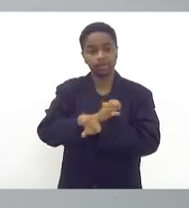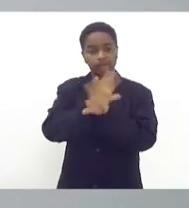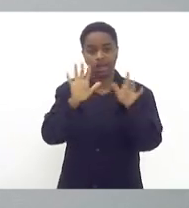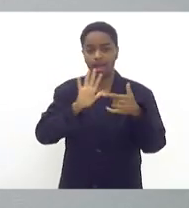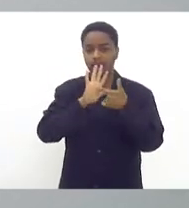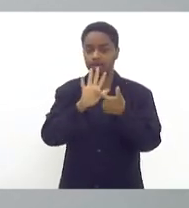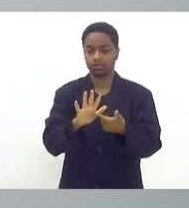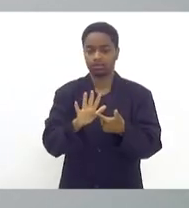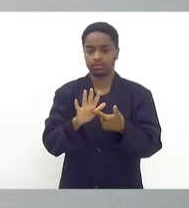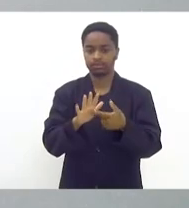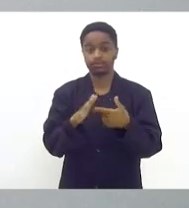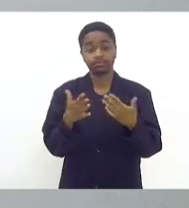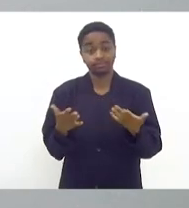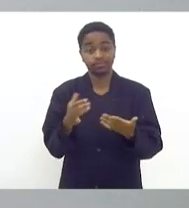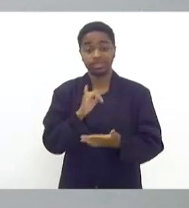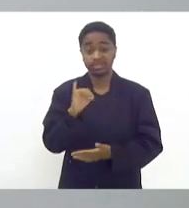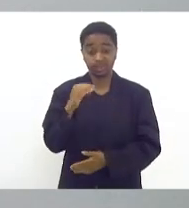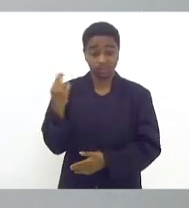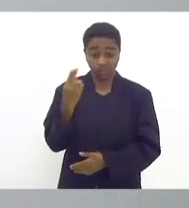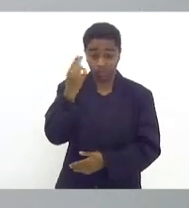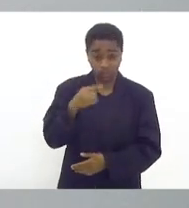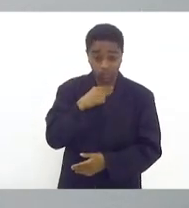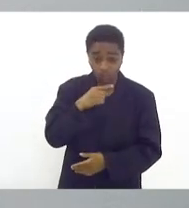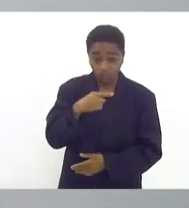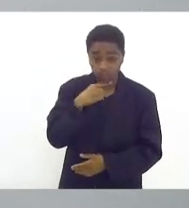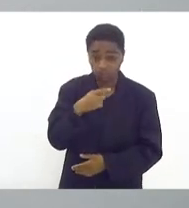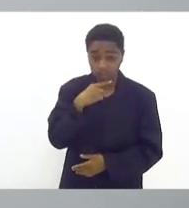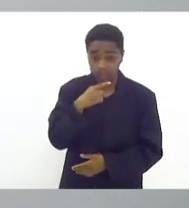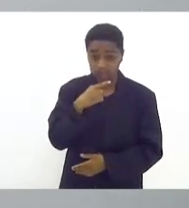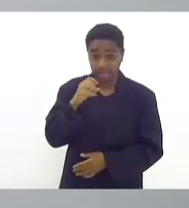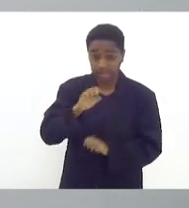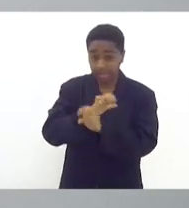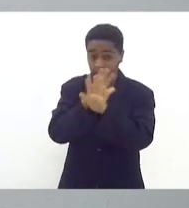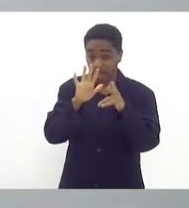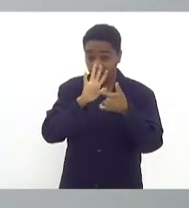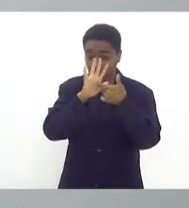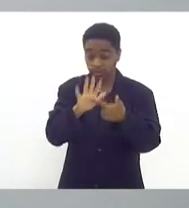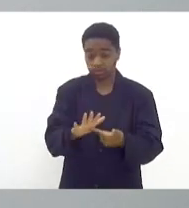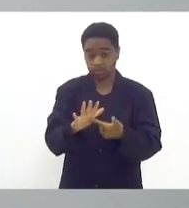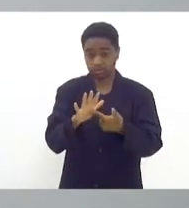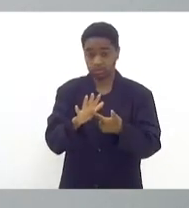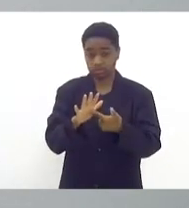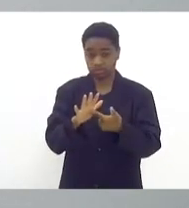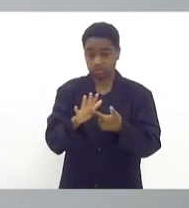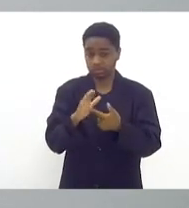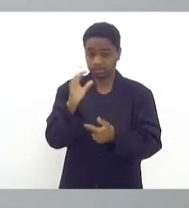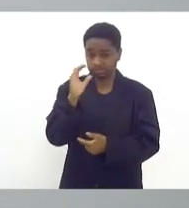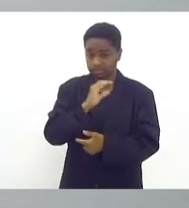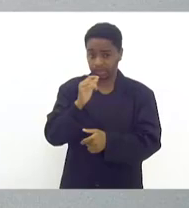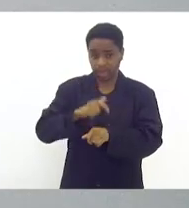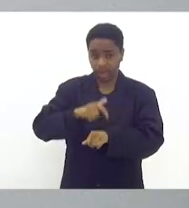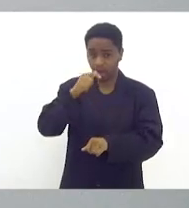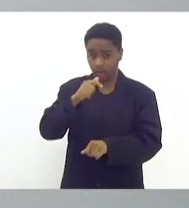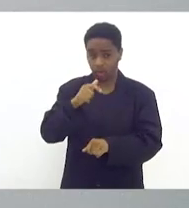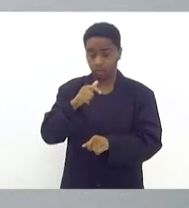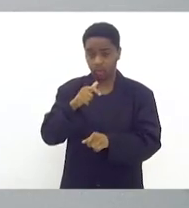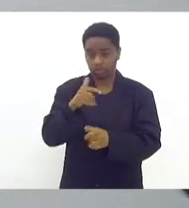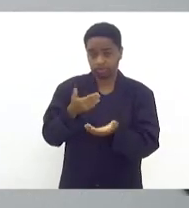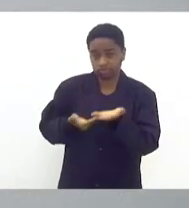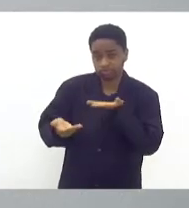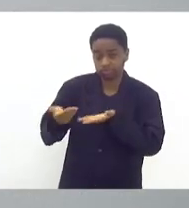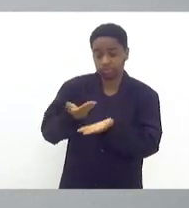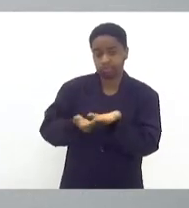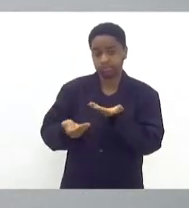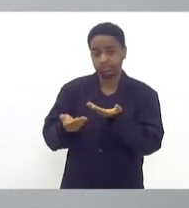né E se não for possível essa franqueza essa boa fé imediata de mão e